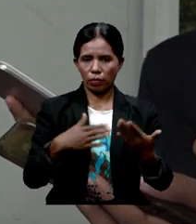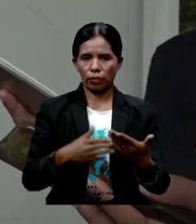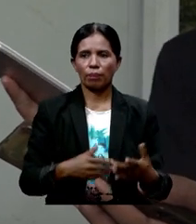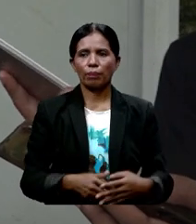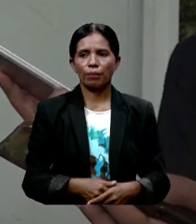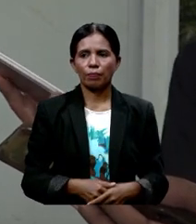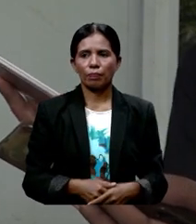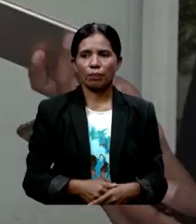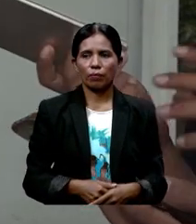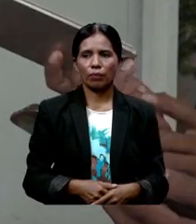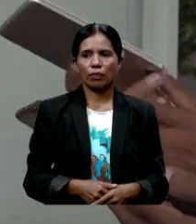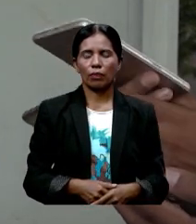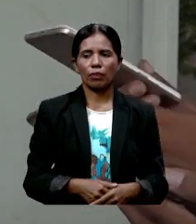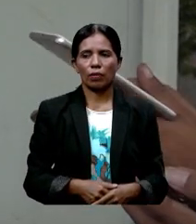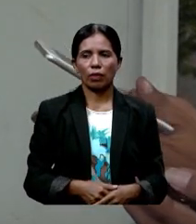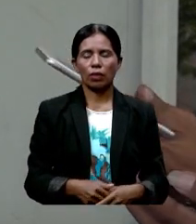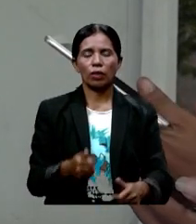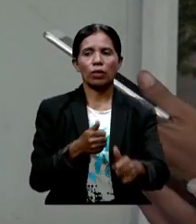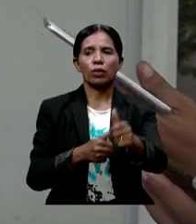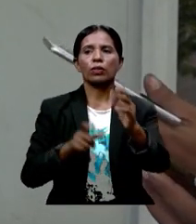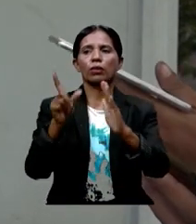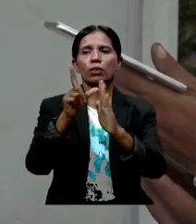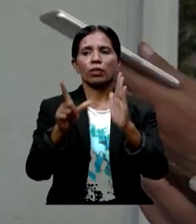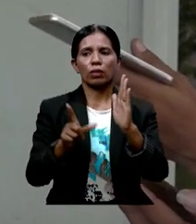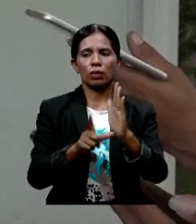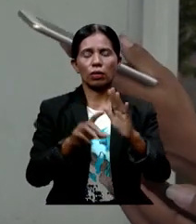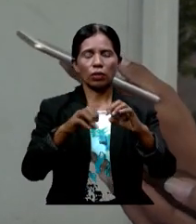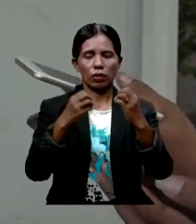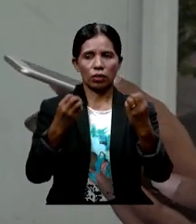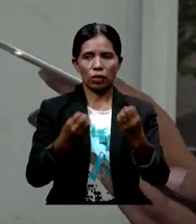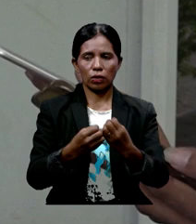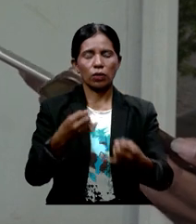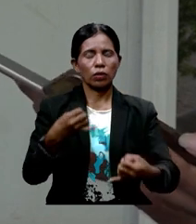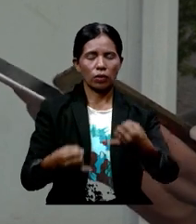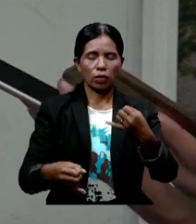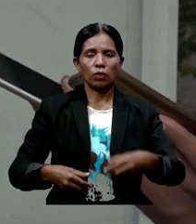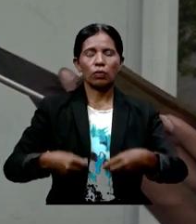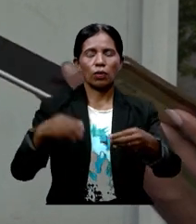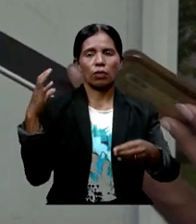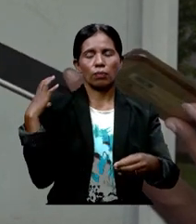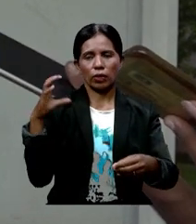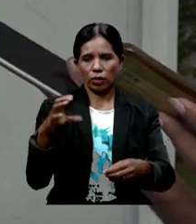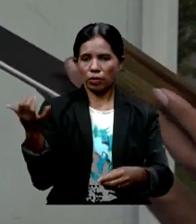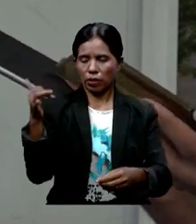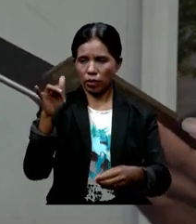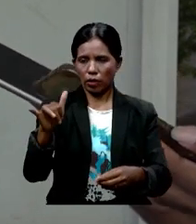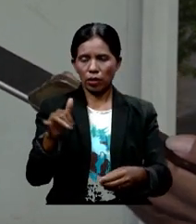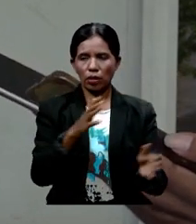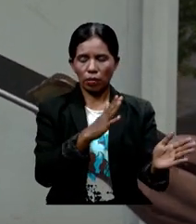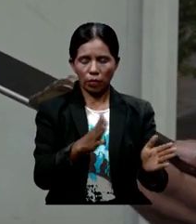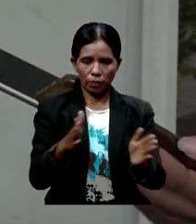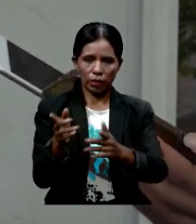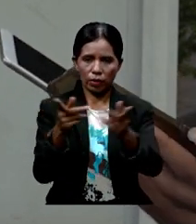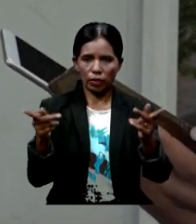Mexa cargo o Estado roto. Tu ir lei, organização da judiciária, nem for competência para tirar. A tu prepara a condição